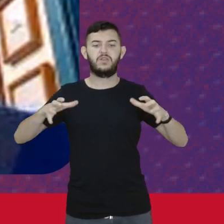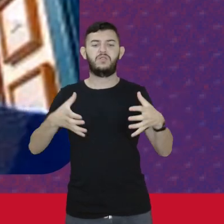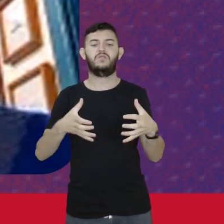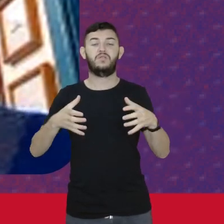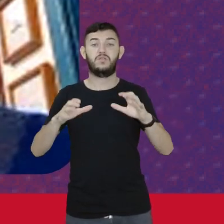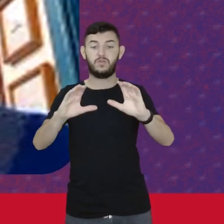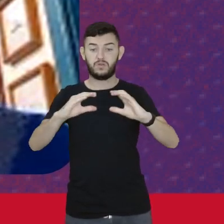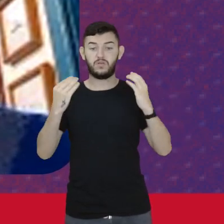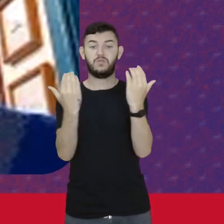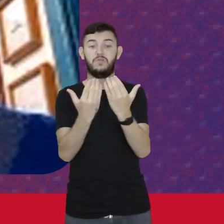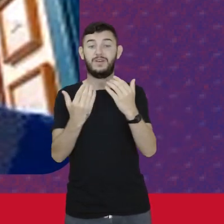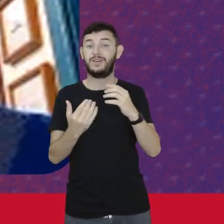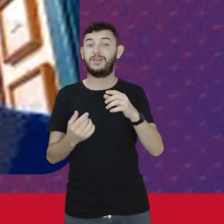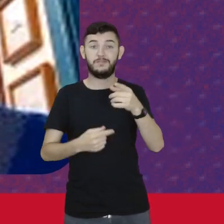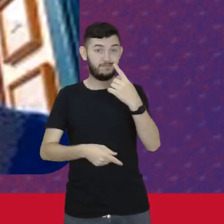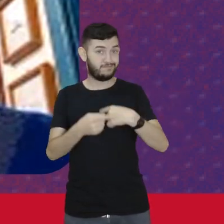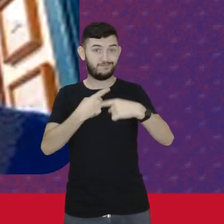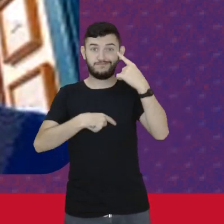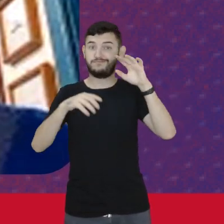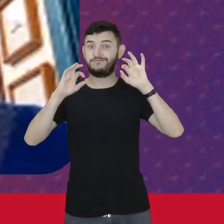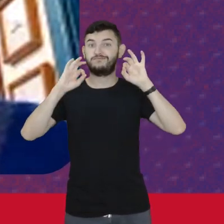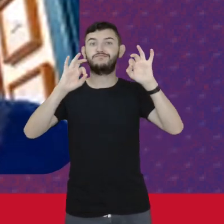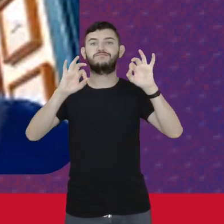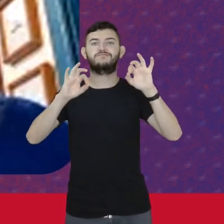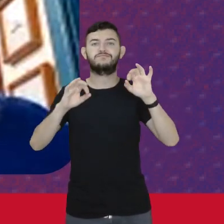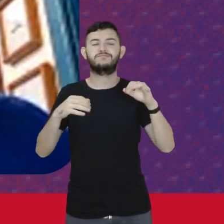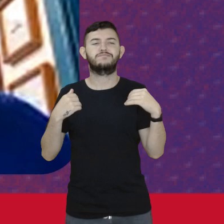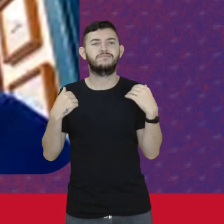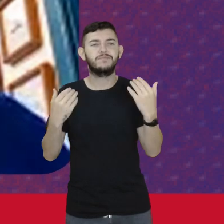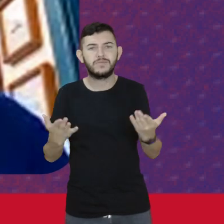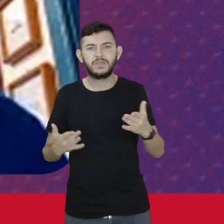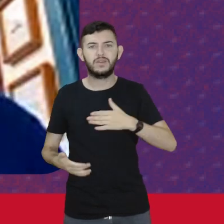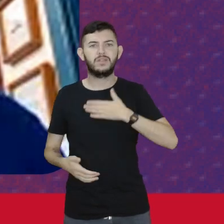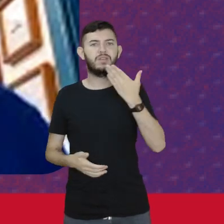Foi um sucesso, né? De repente,